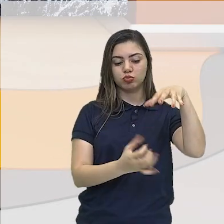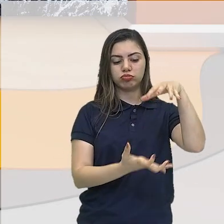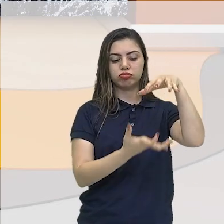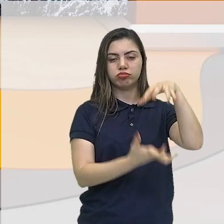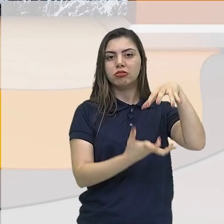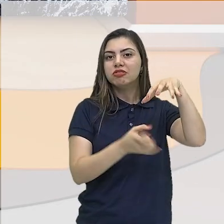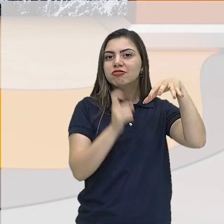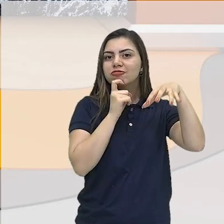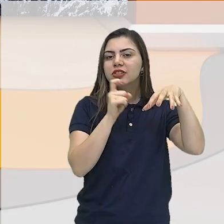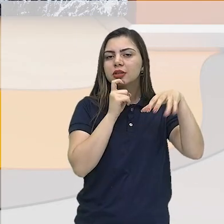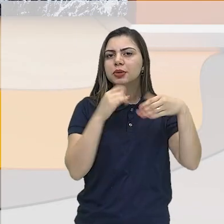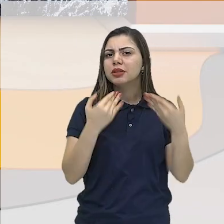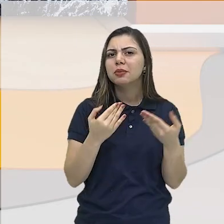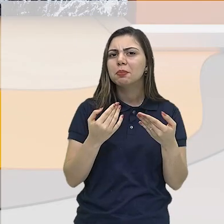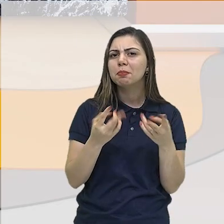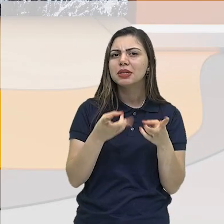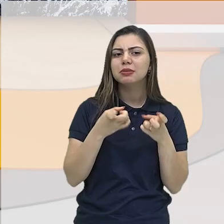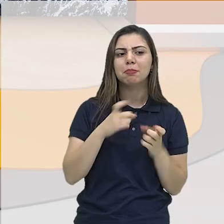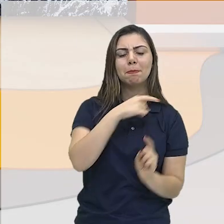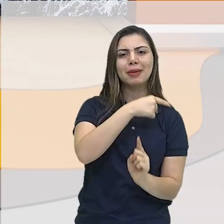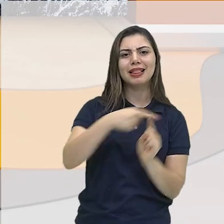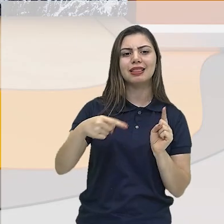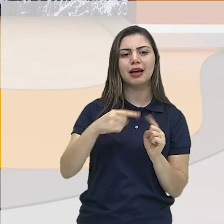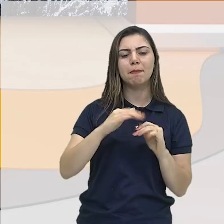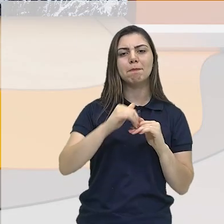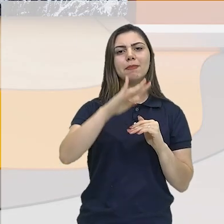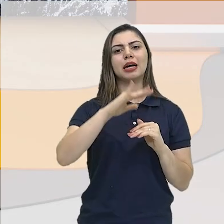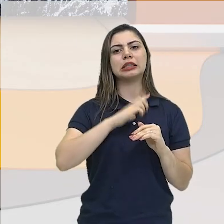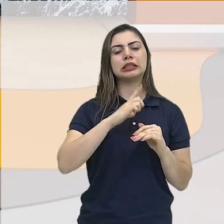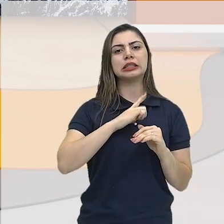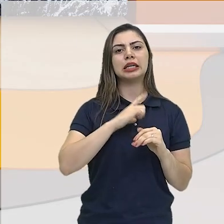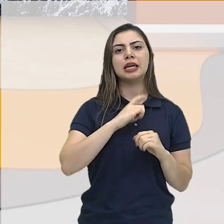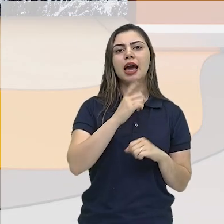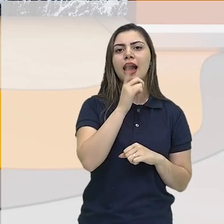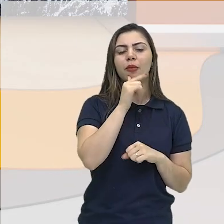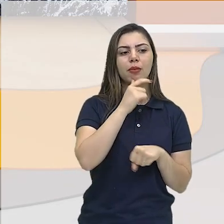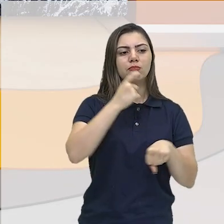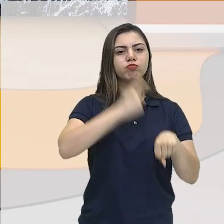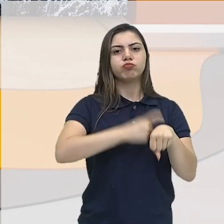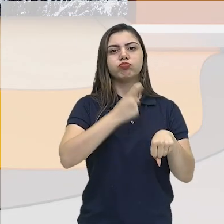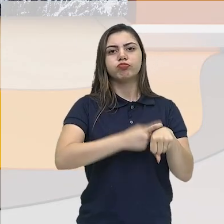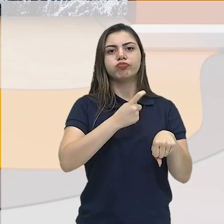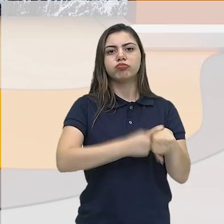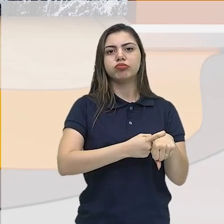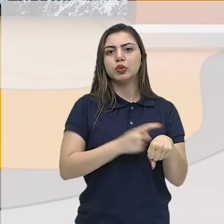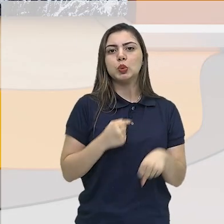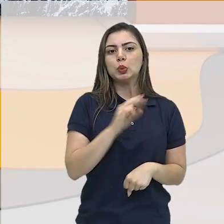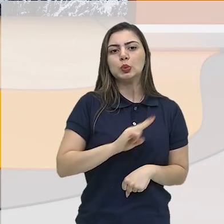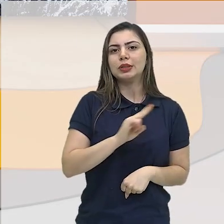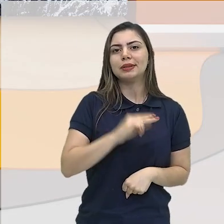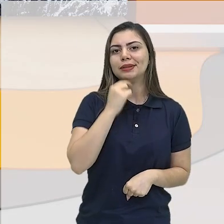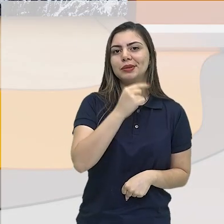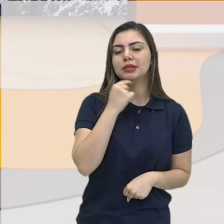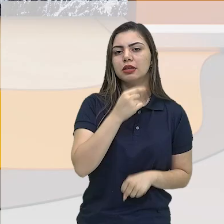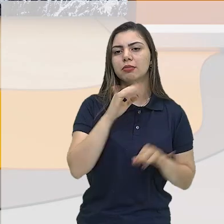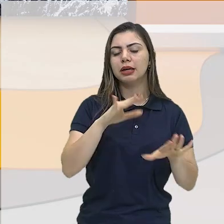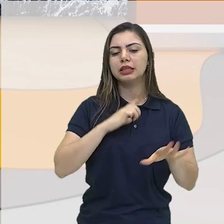dessa água está congelada nos polos. É uma água de difícil acesso. E onde é que estão esses